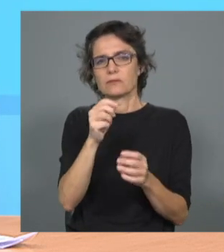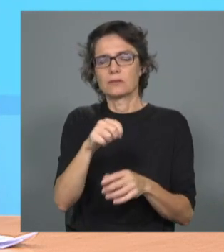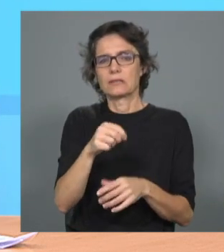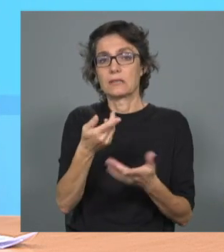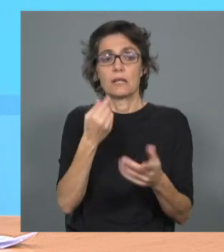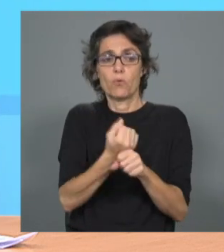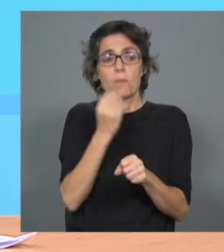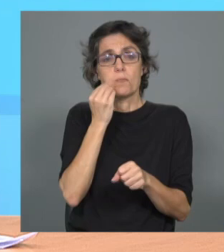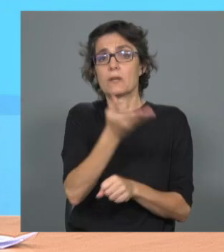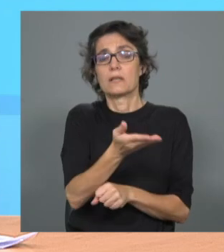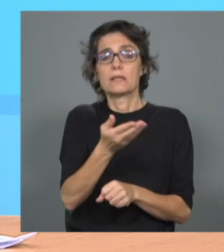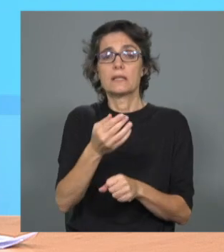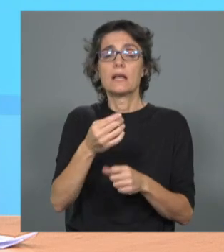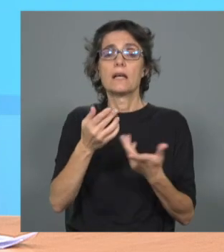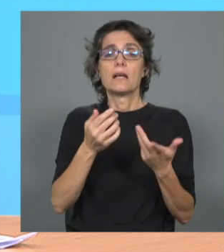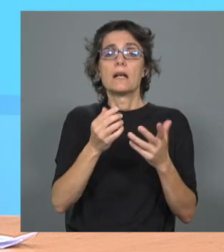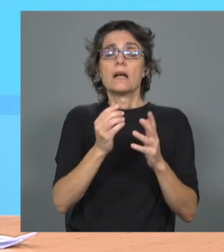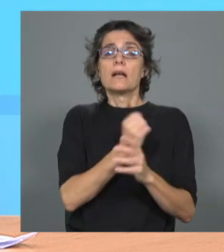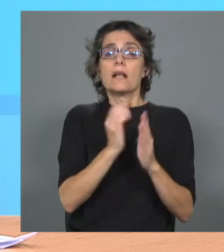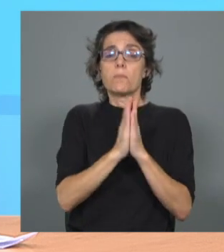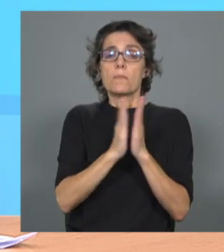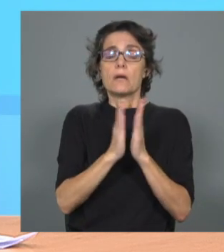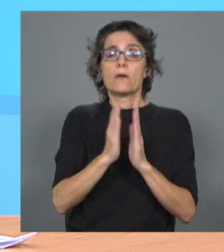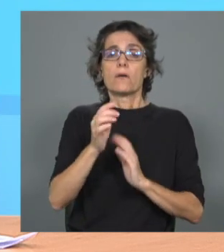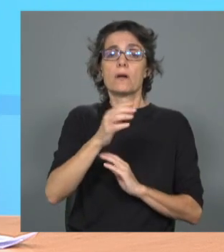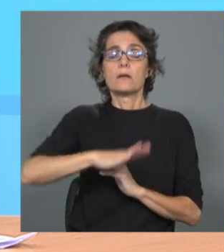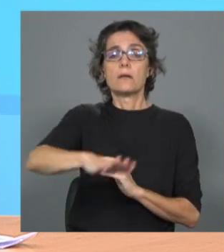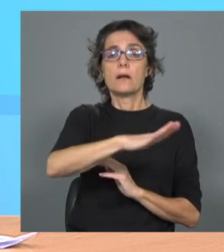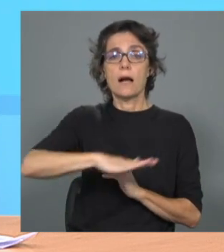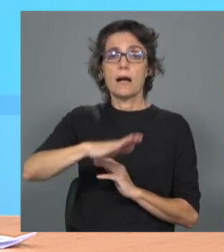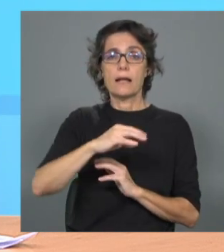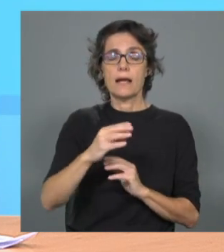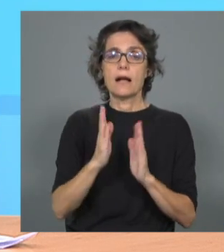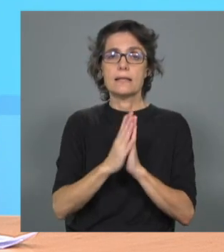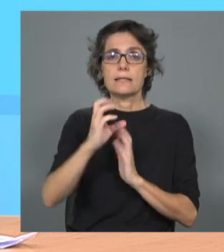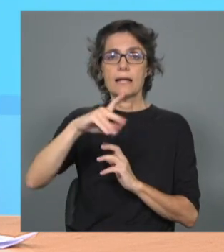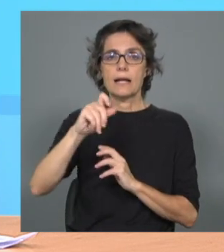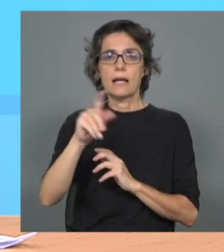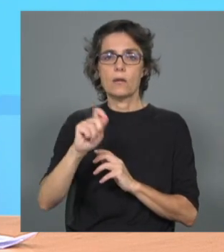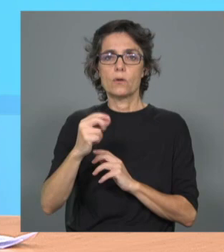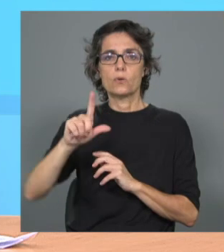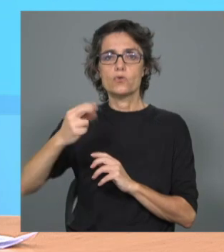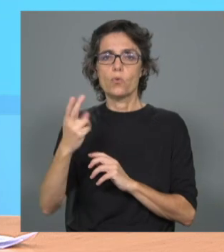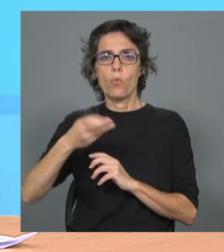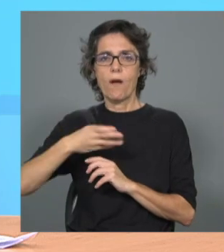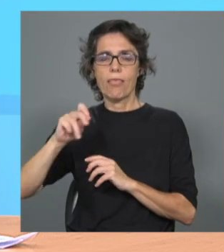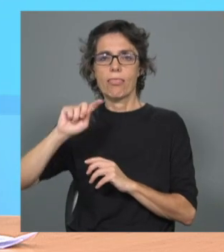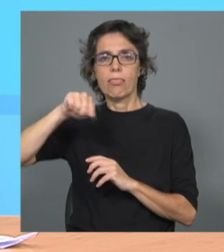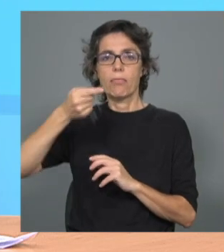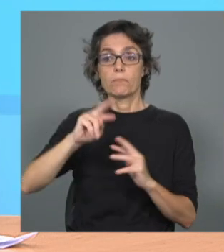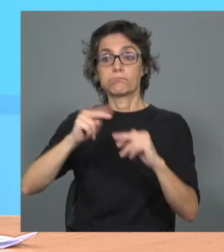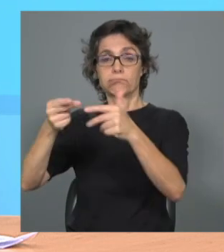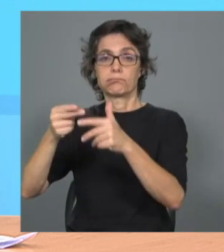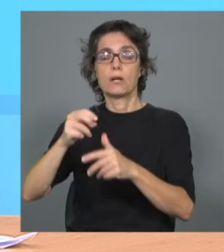na paróquia de São Carlos Luanga, lá no Gurua, mesmo na cidade, embora esteja de mudança para um outro lugar que se chama